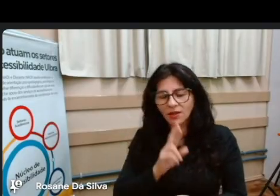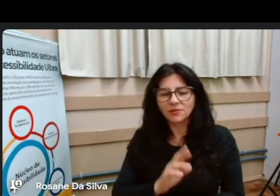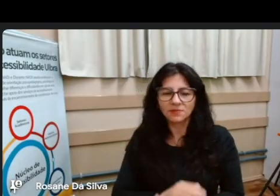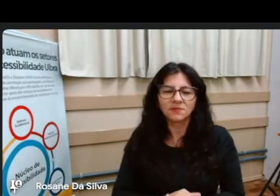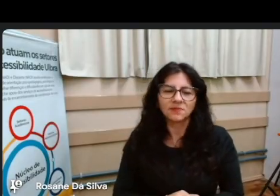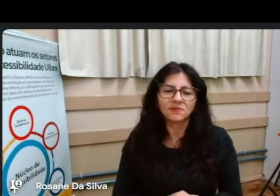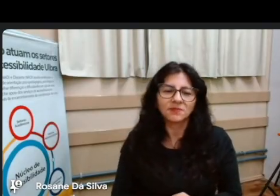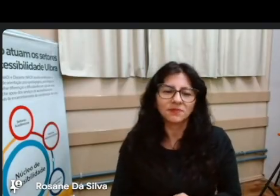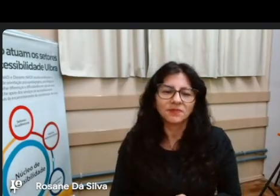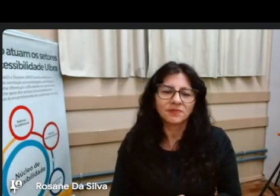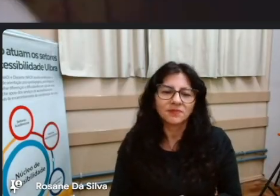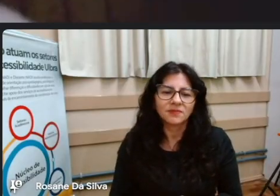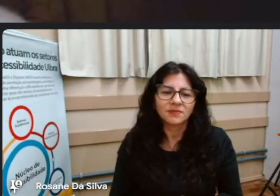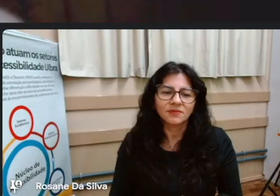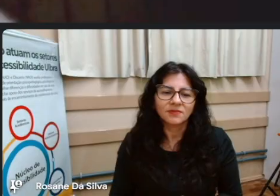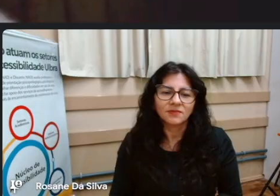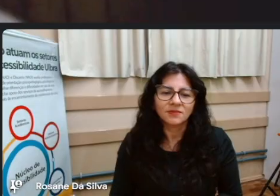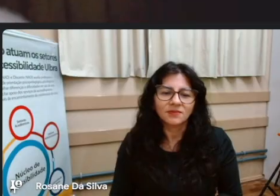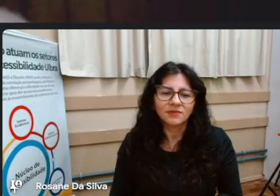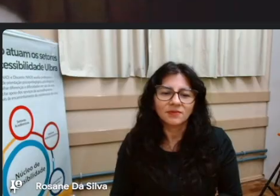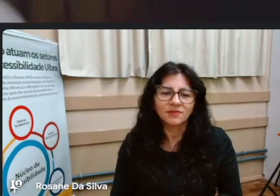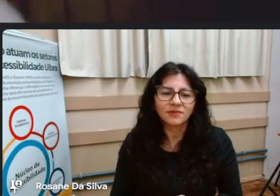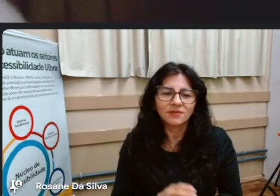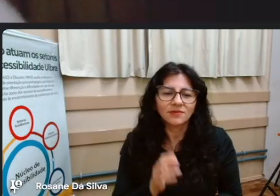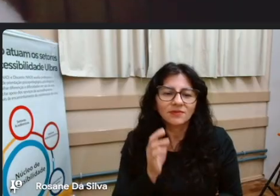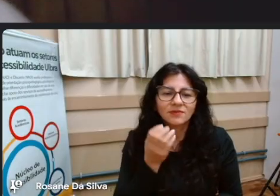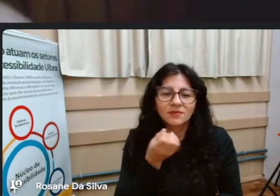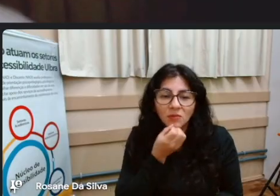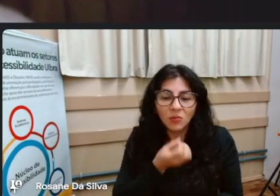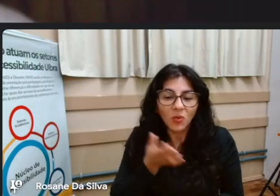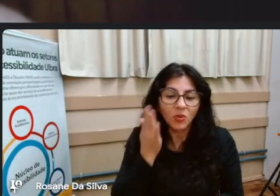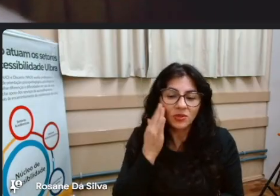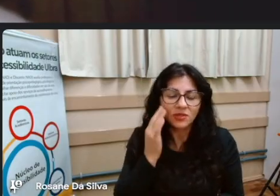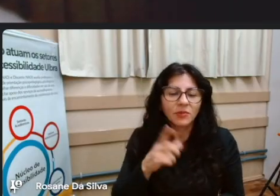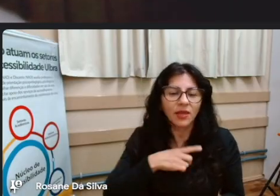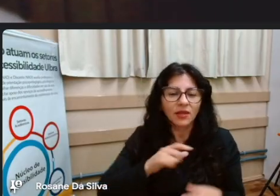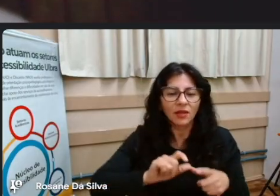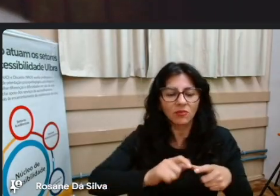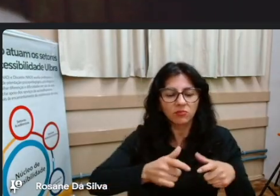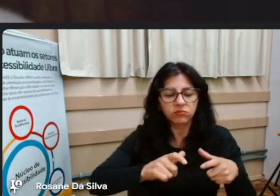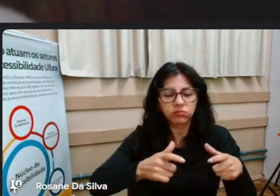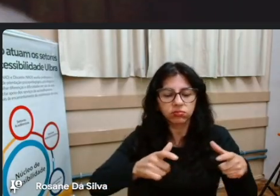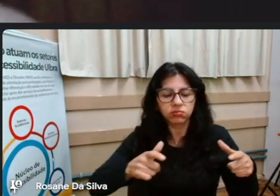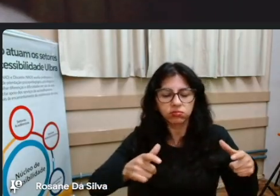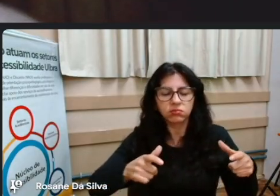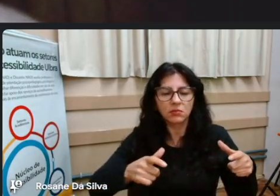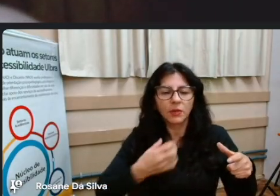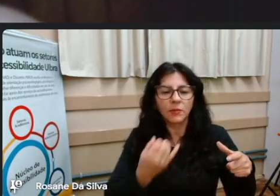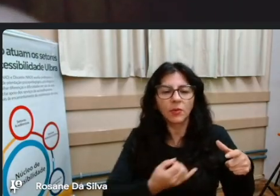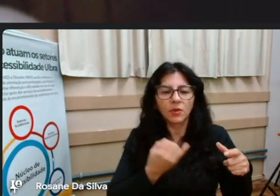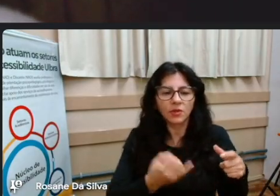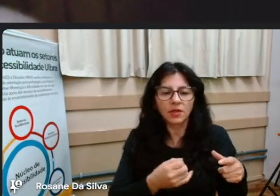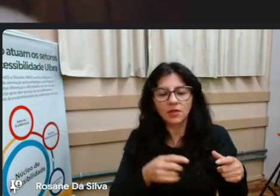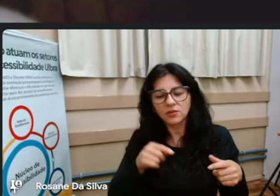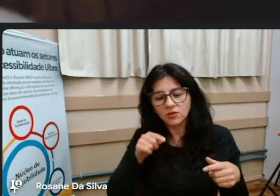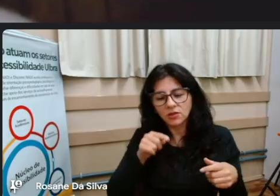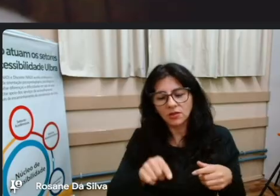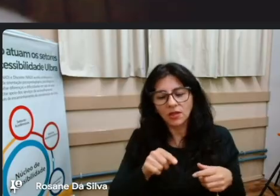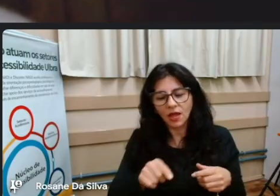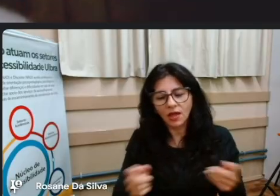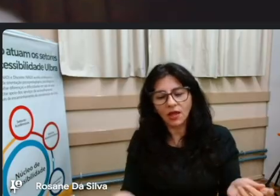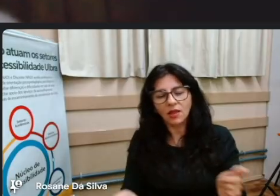Maris sim muito obrigada Iron uma beleza de de saber que que que que há uma expansão tão